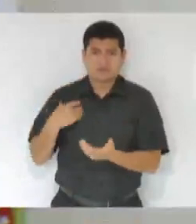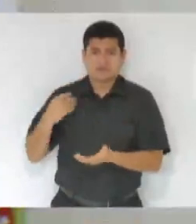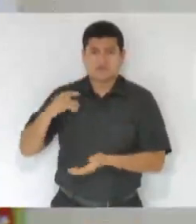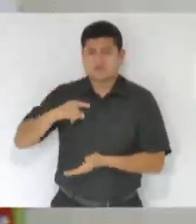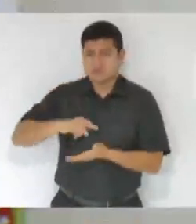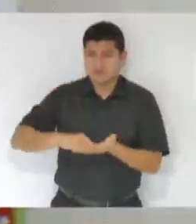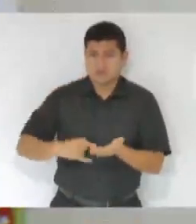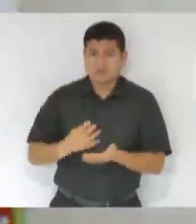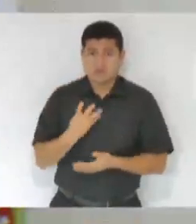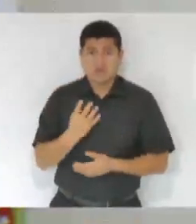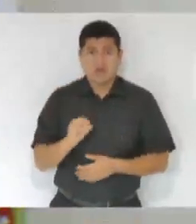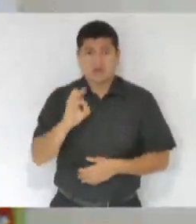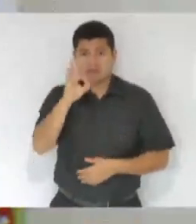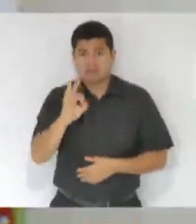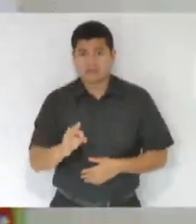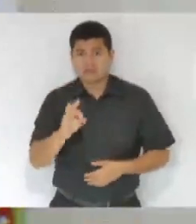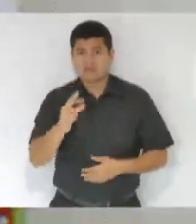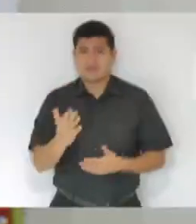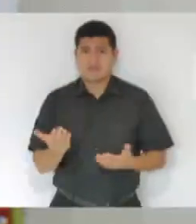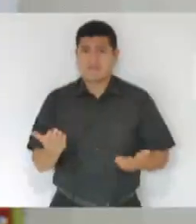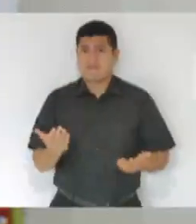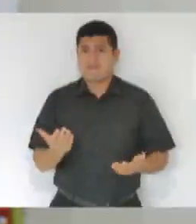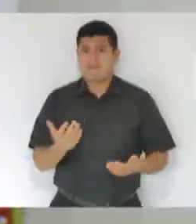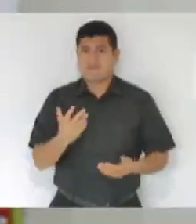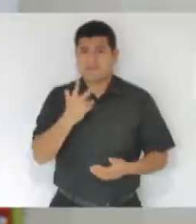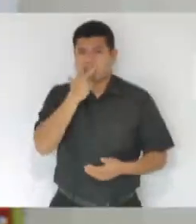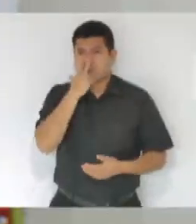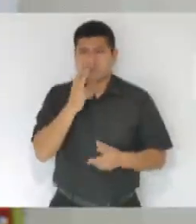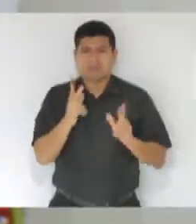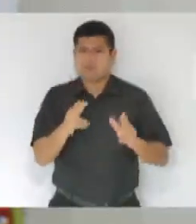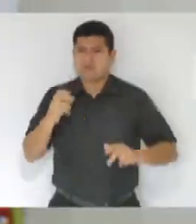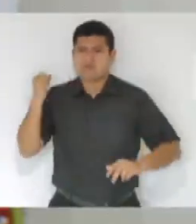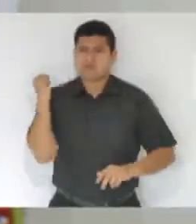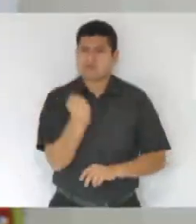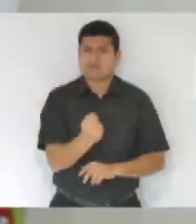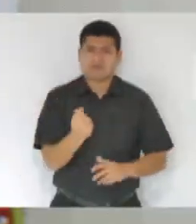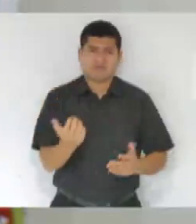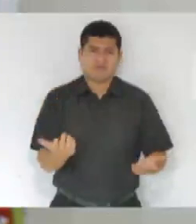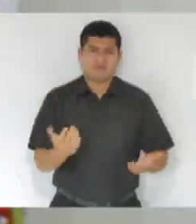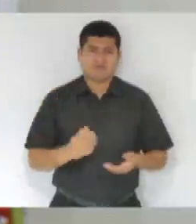de 40%. É praticamente uma facada.